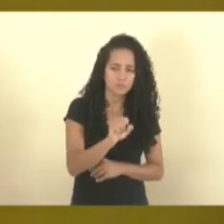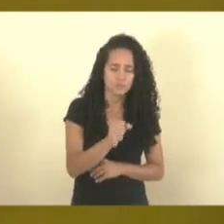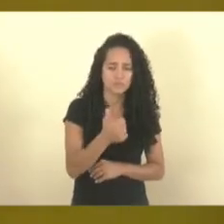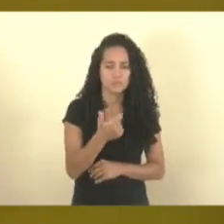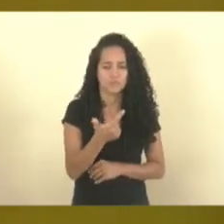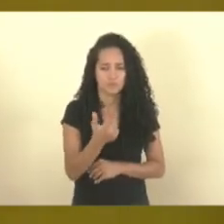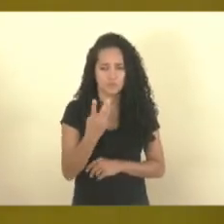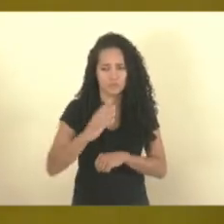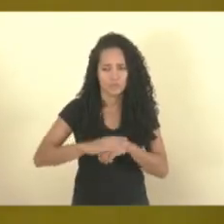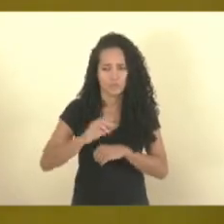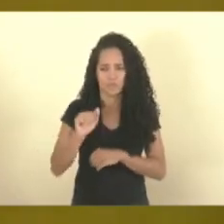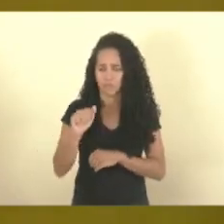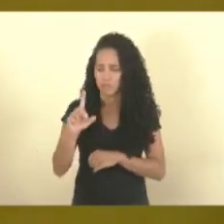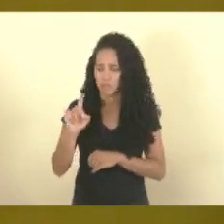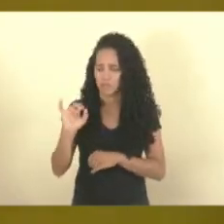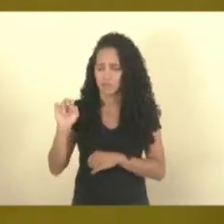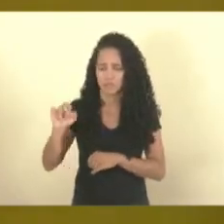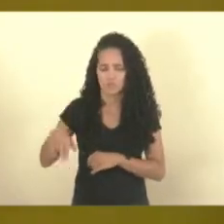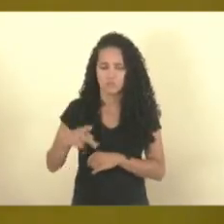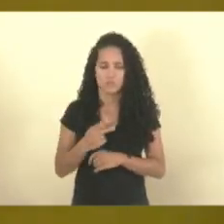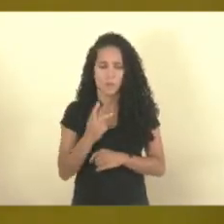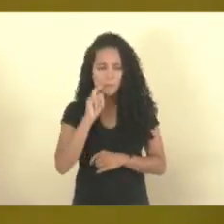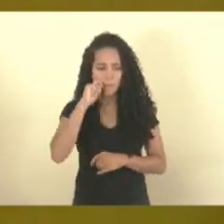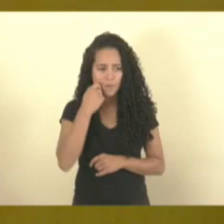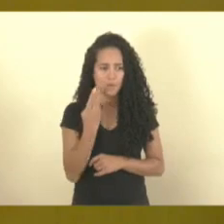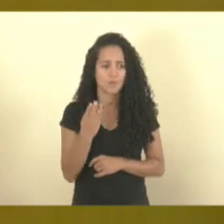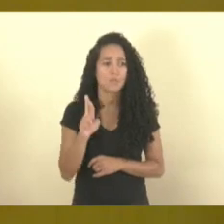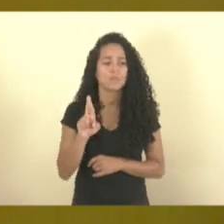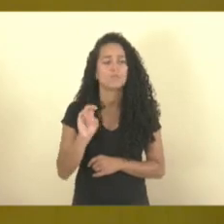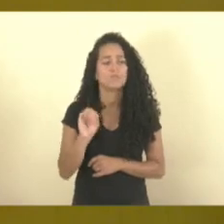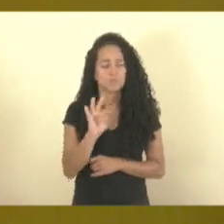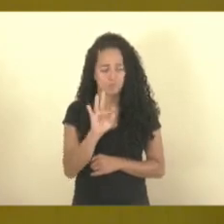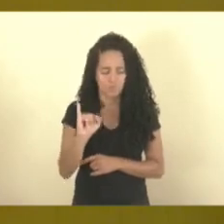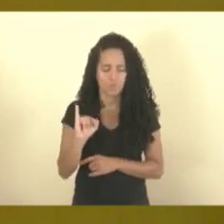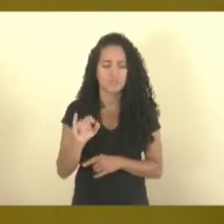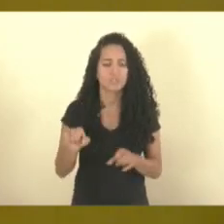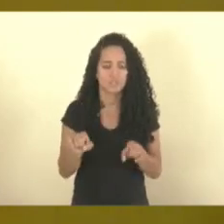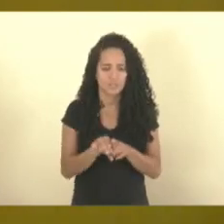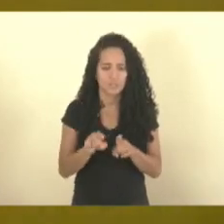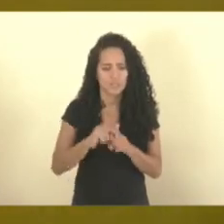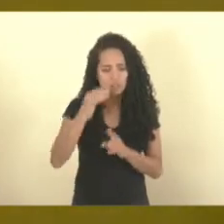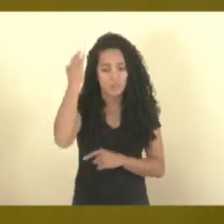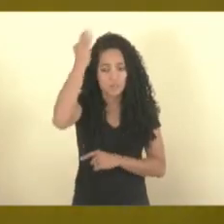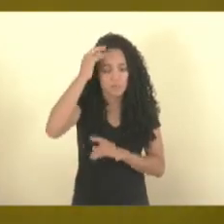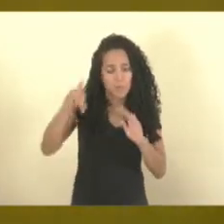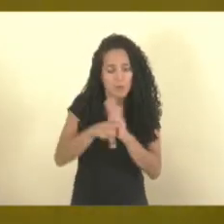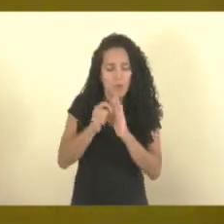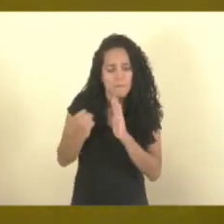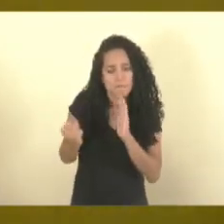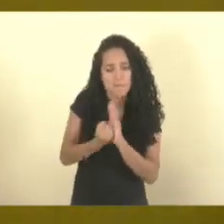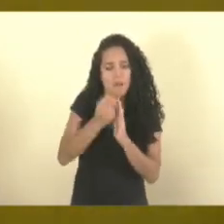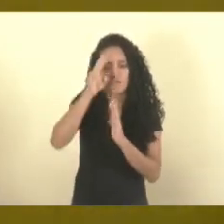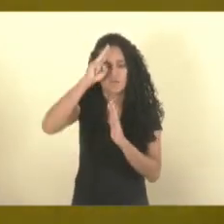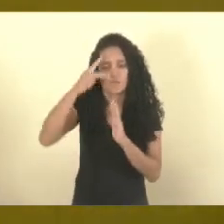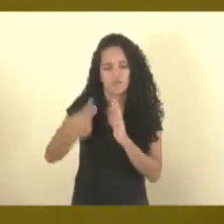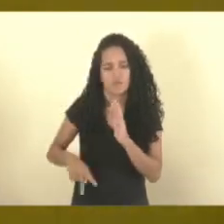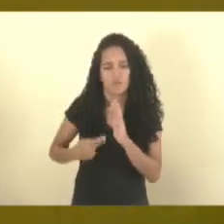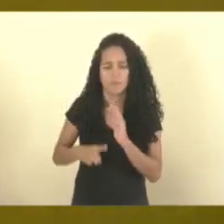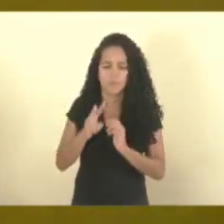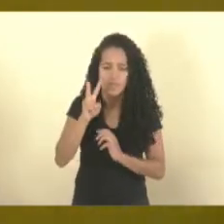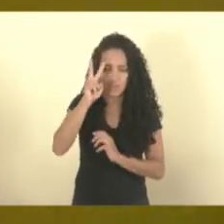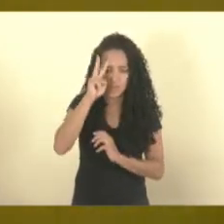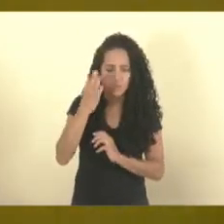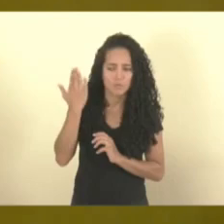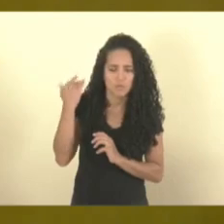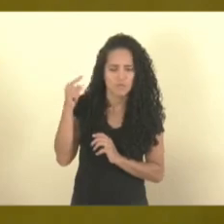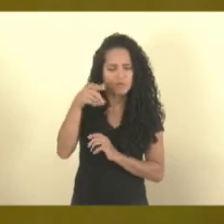Adilson Espíndola, que declara o Pão Brode Patrimônio Cultural e Material do Estado do Espírito Santo. Nós, inclusive, senhor presidente, na segunda-feira, Vossa